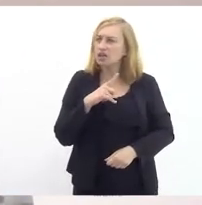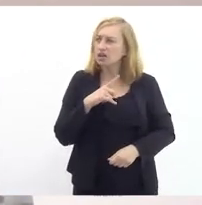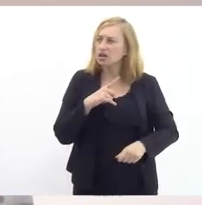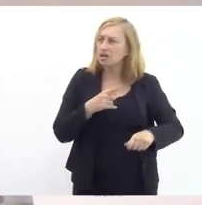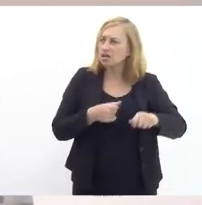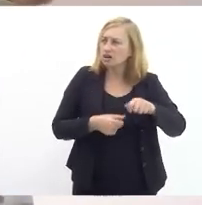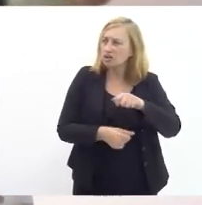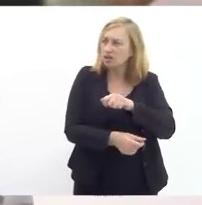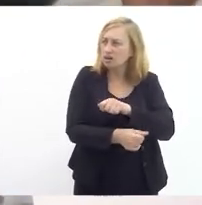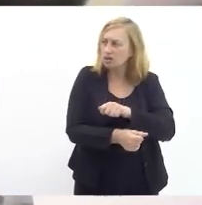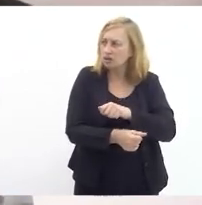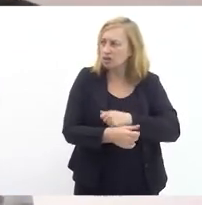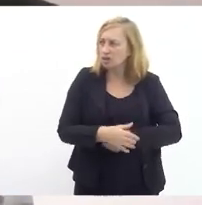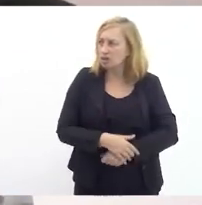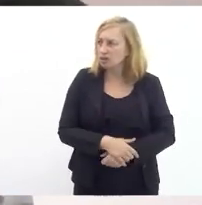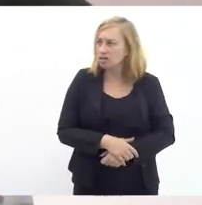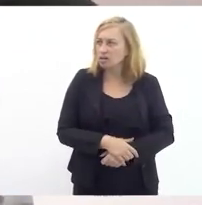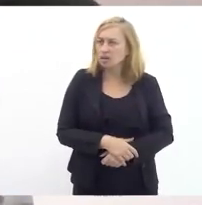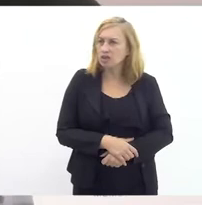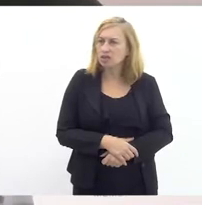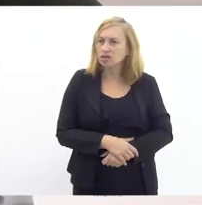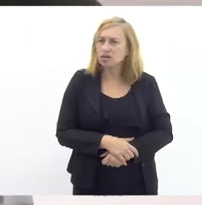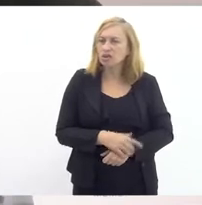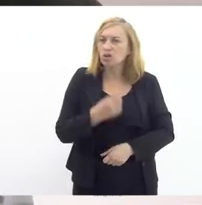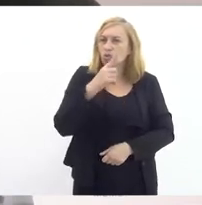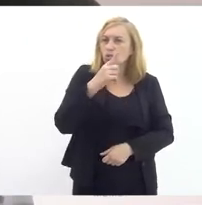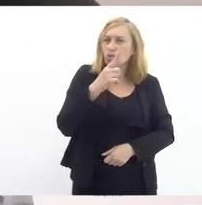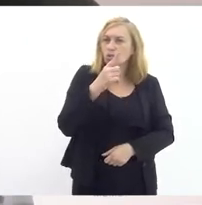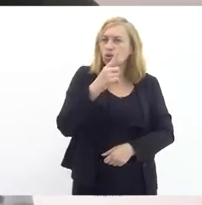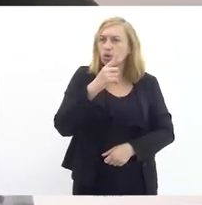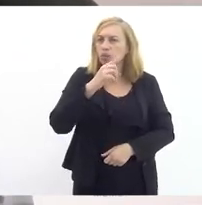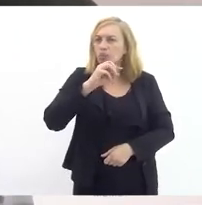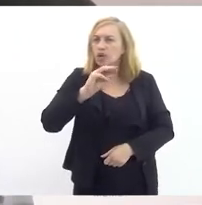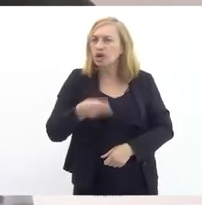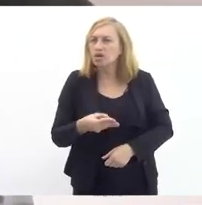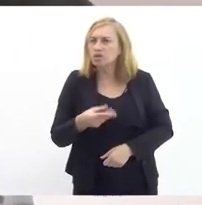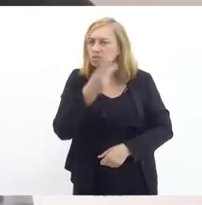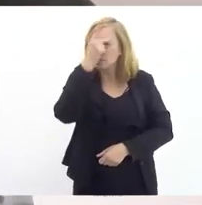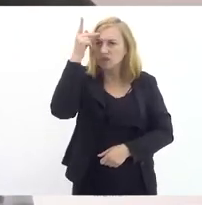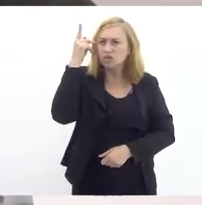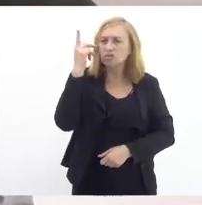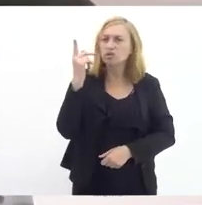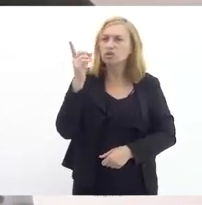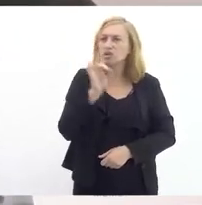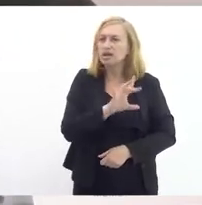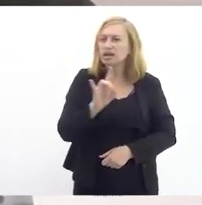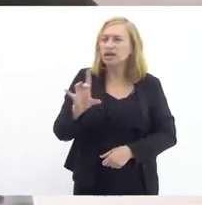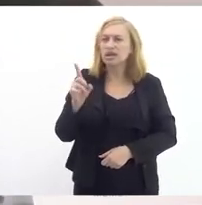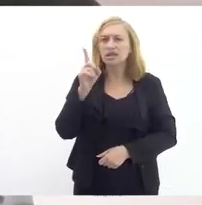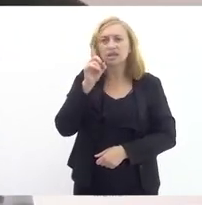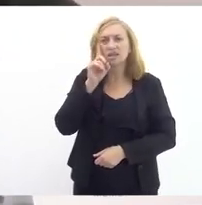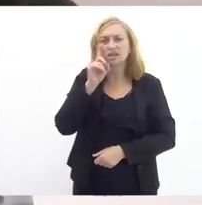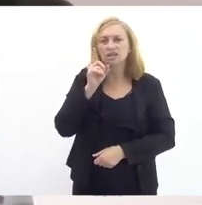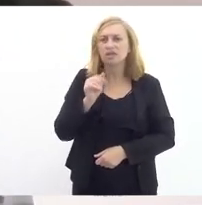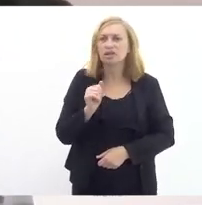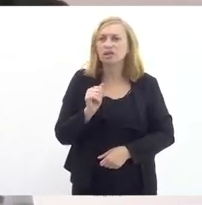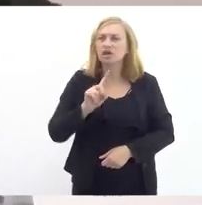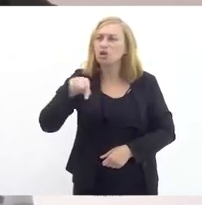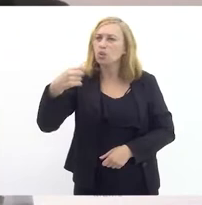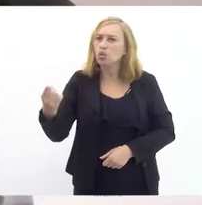esse não, mas é um outro, para 1 milhão de passageiros por dia. E outro, segunda etapa,